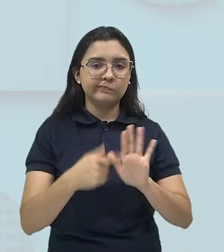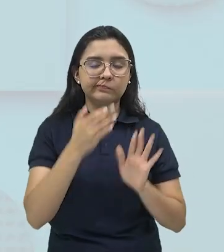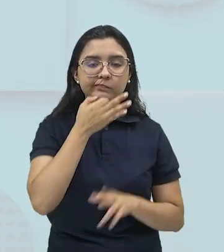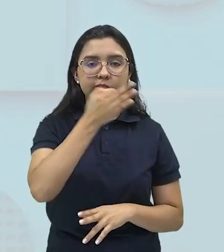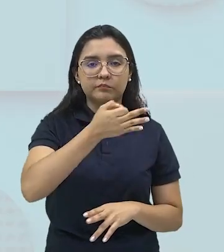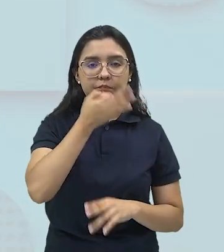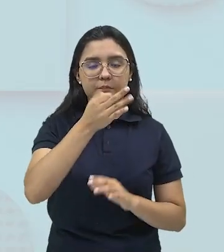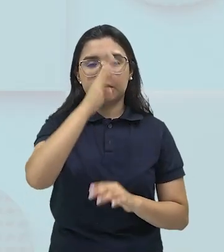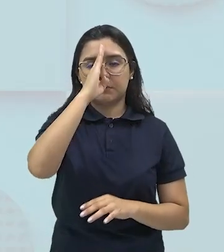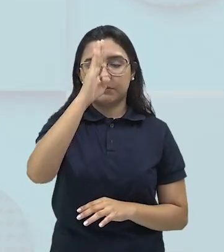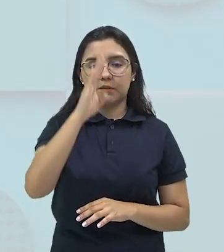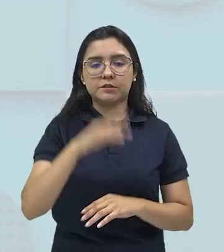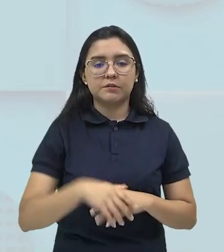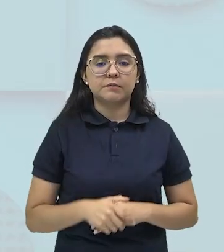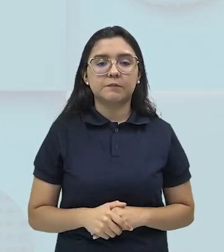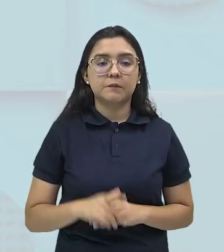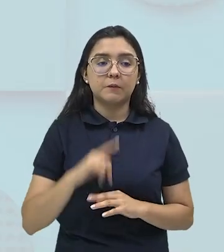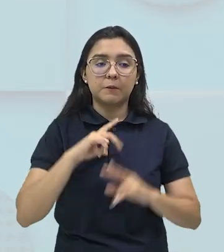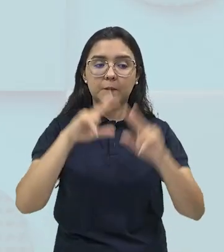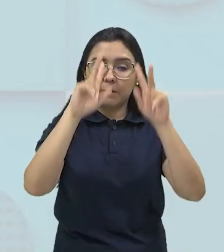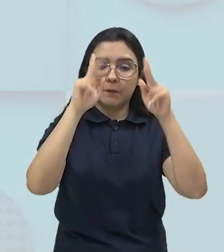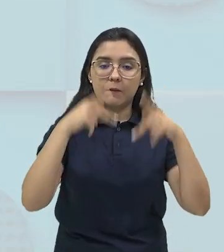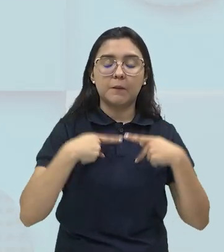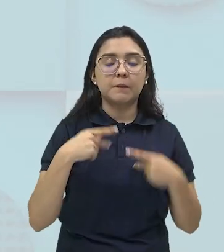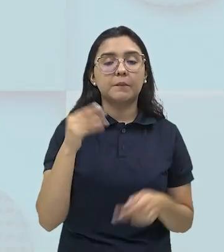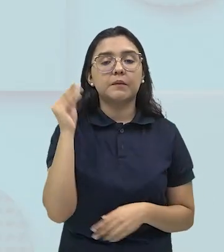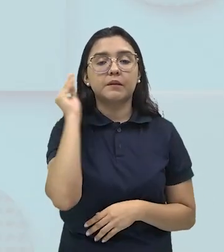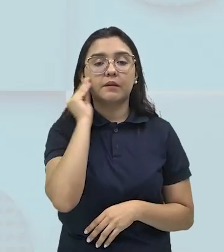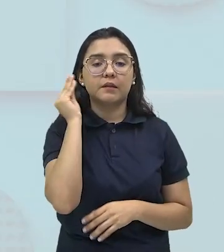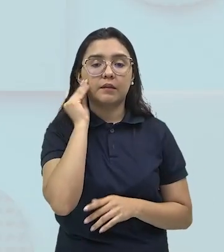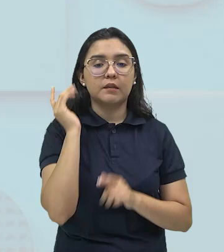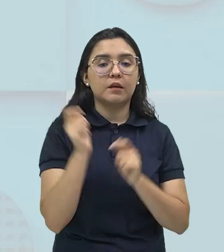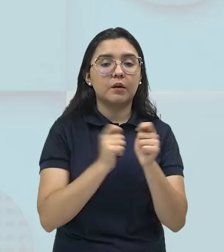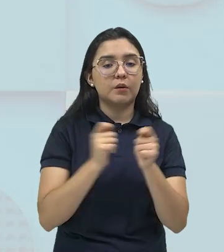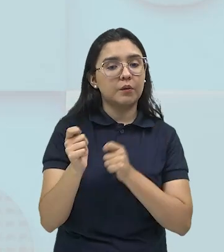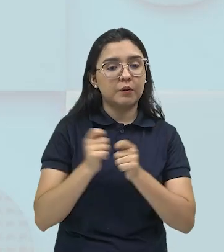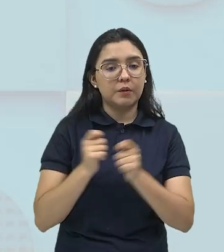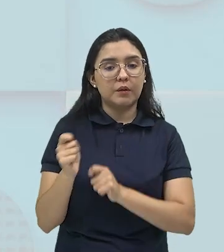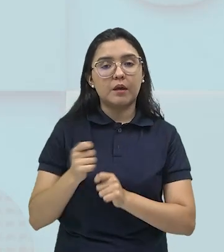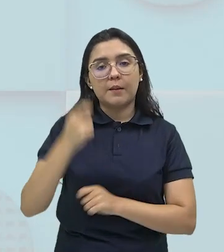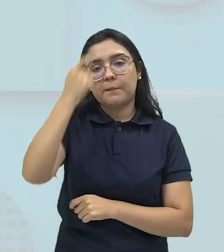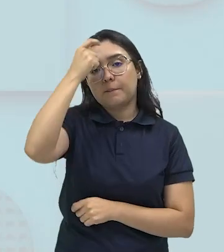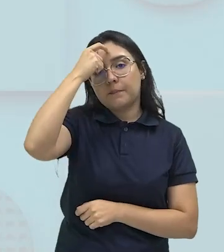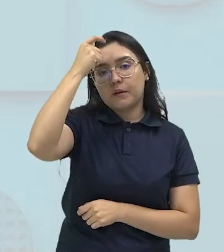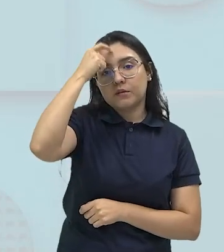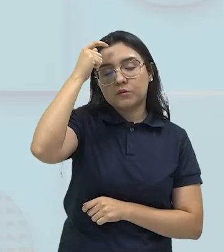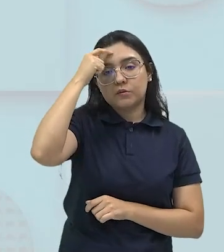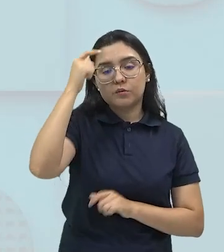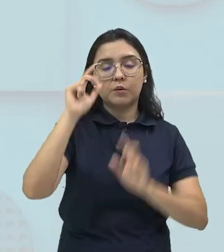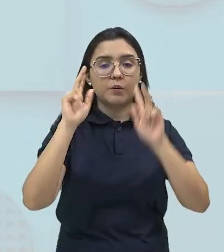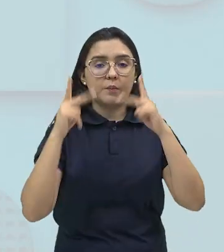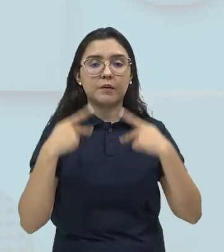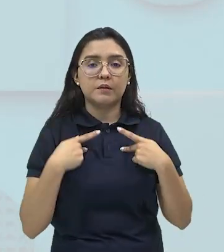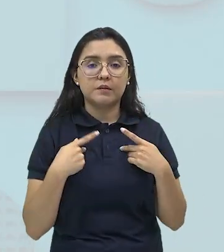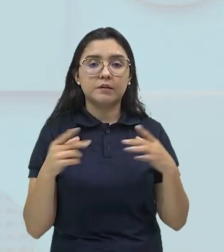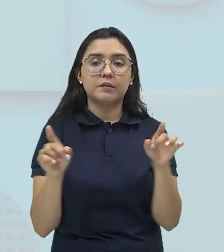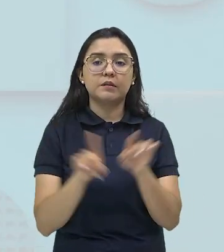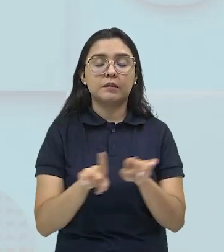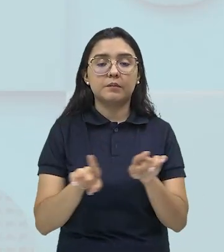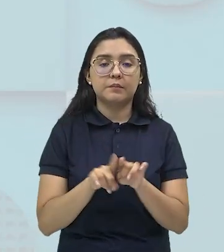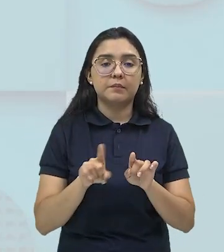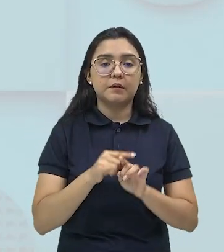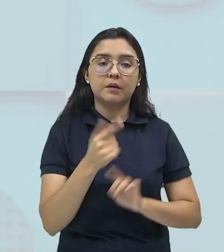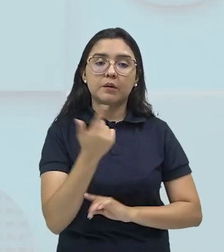principalmente essa, né, de o homem tentar dominar e classificar a mente humana. Outra questão também que